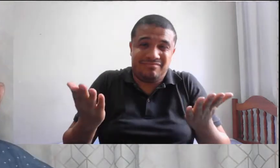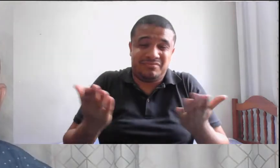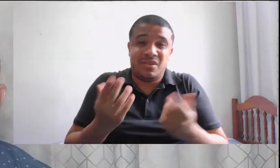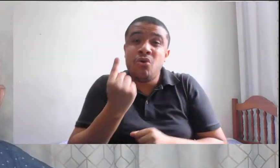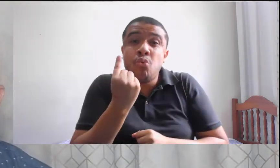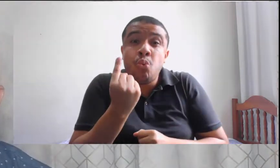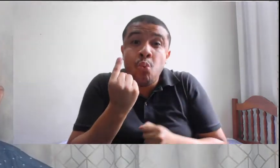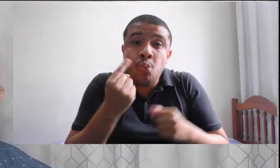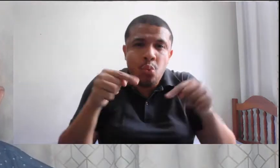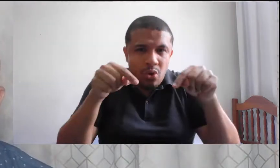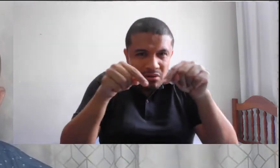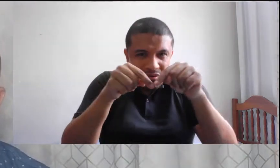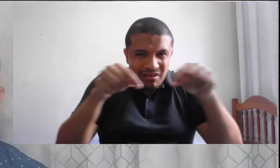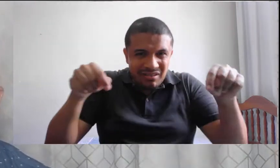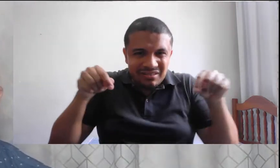De apenas um cômodo.